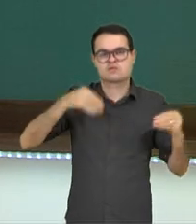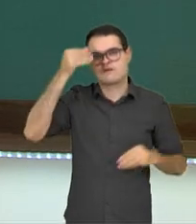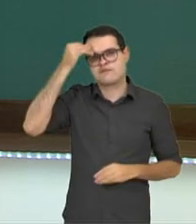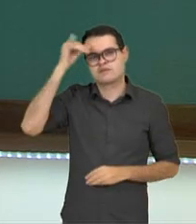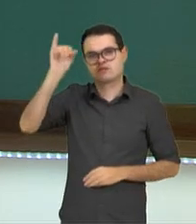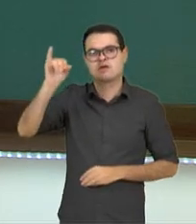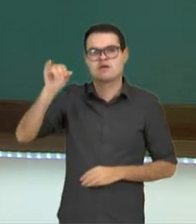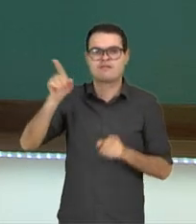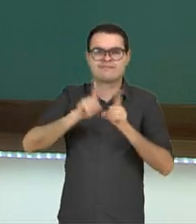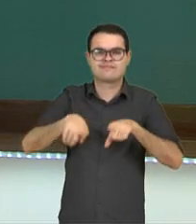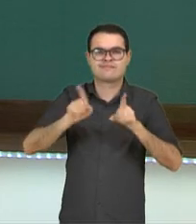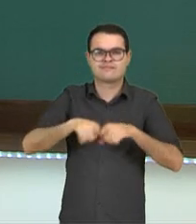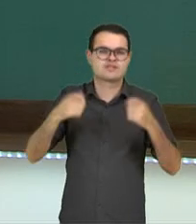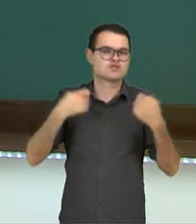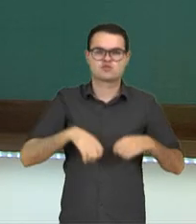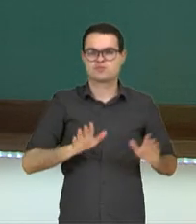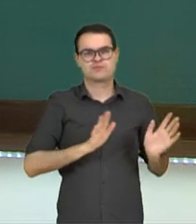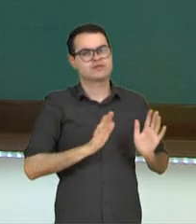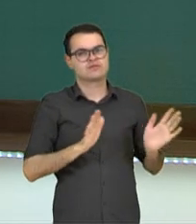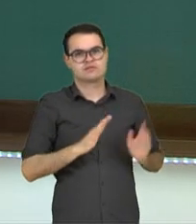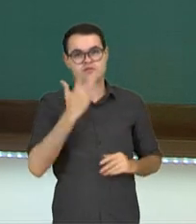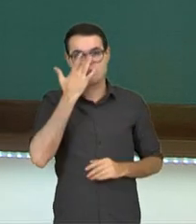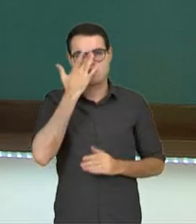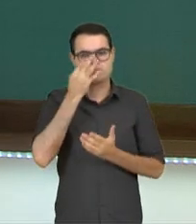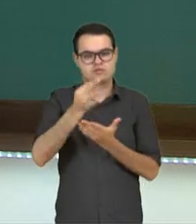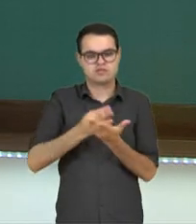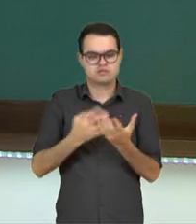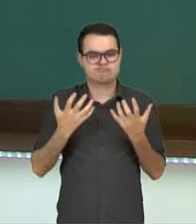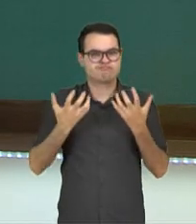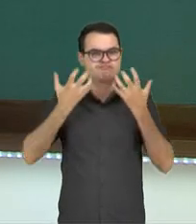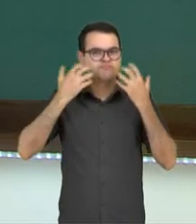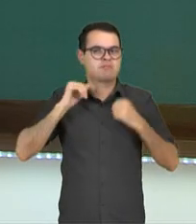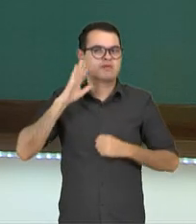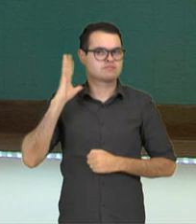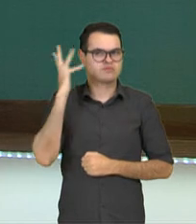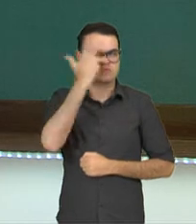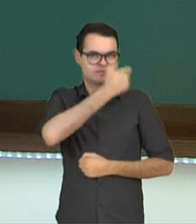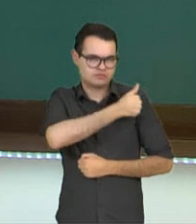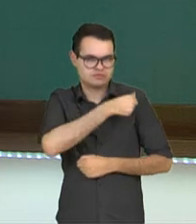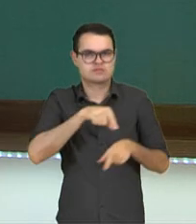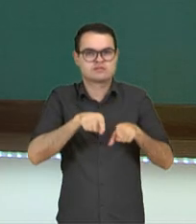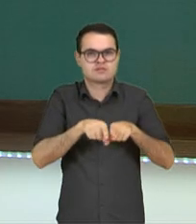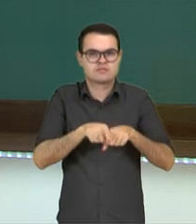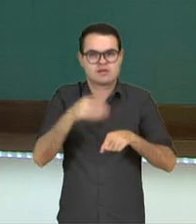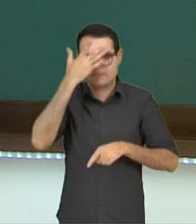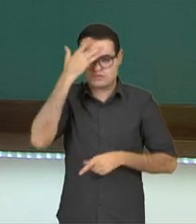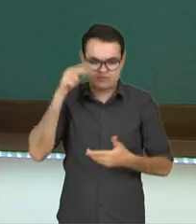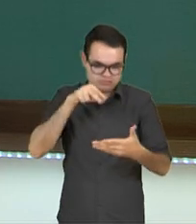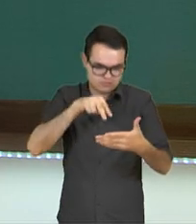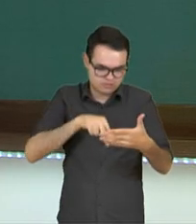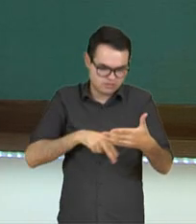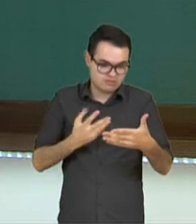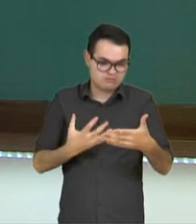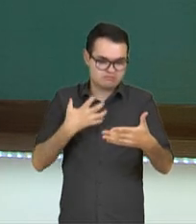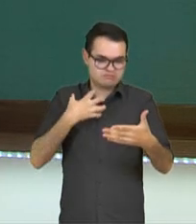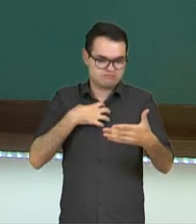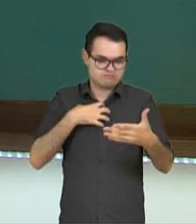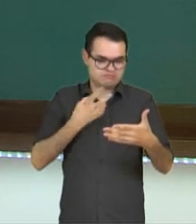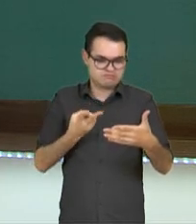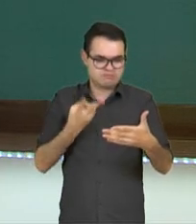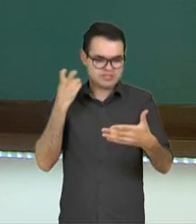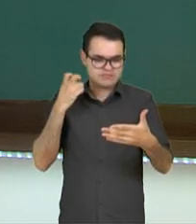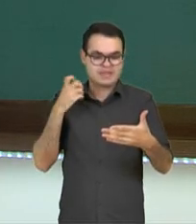repetição desnecessária. Então veja, o texto fica muito mais bonito e a pessoa quando lê identifica que o ela